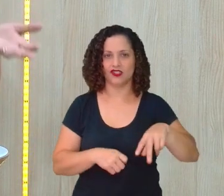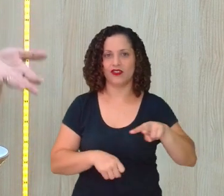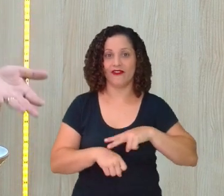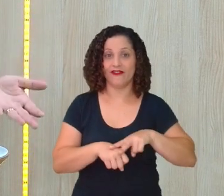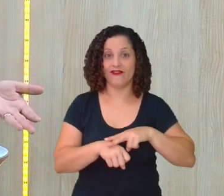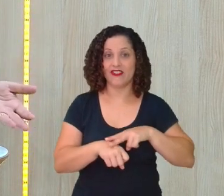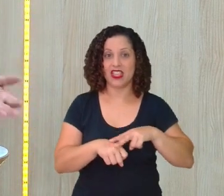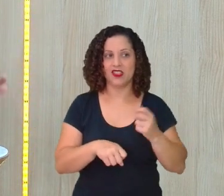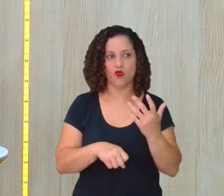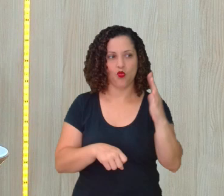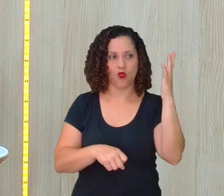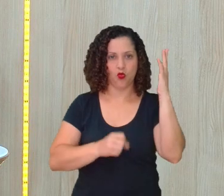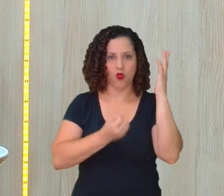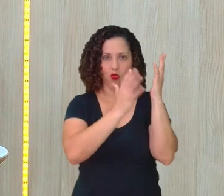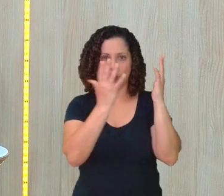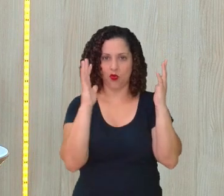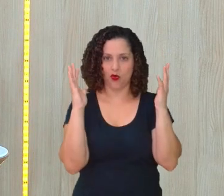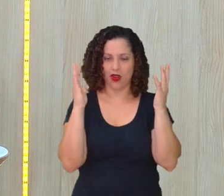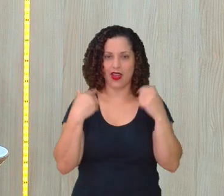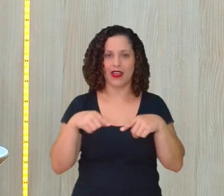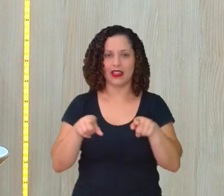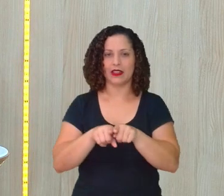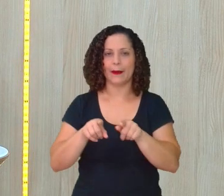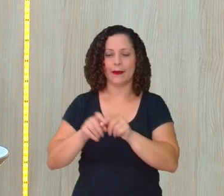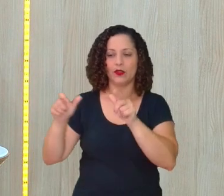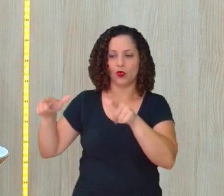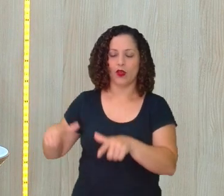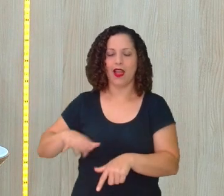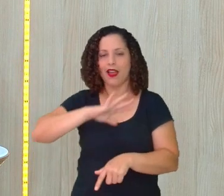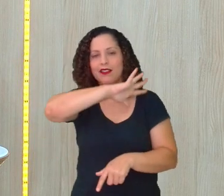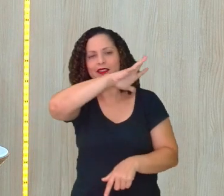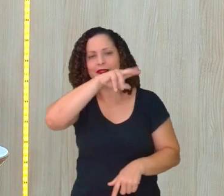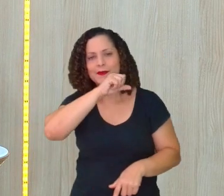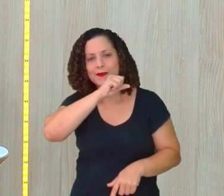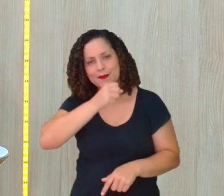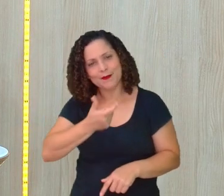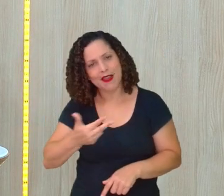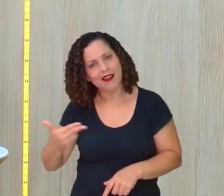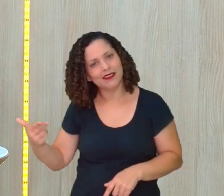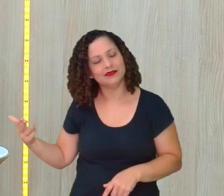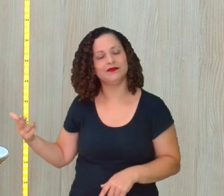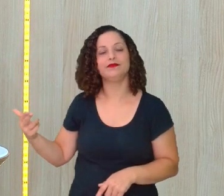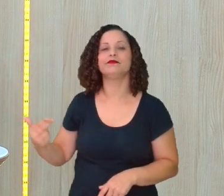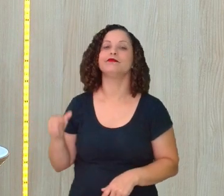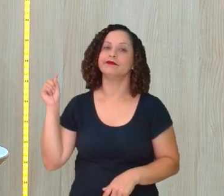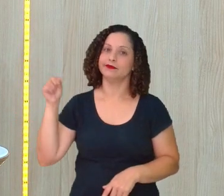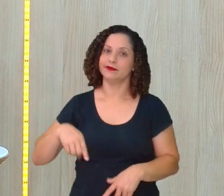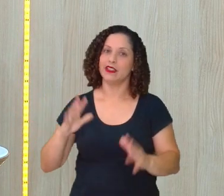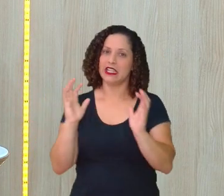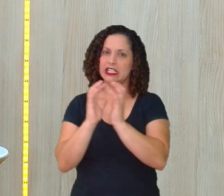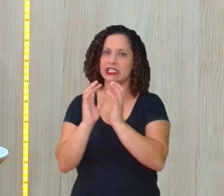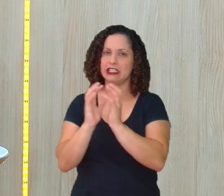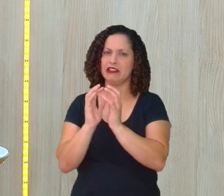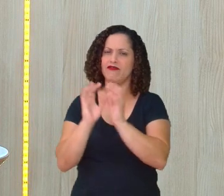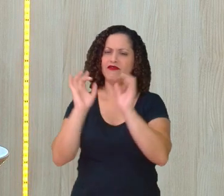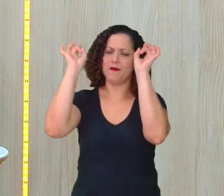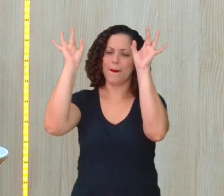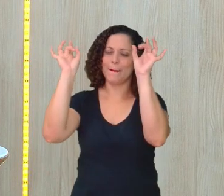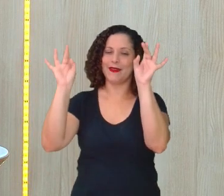o zoológico. Então, a nossa cidade ela é rica em conhecimento e em lazer. Então, por isso ela se